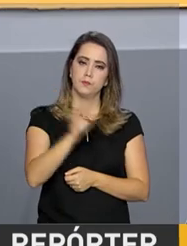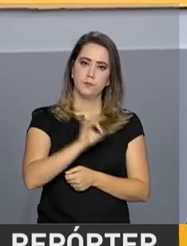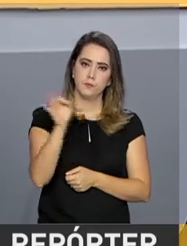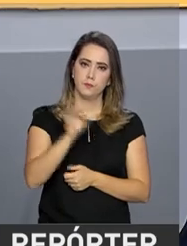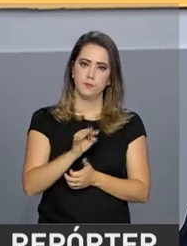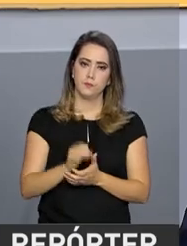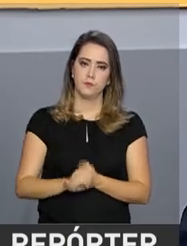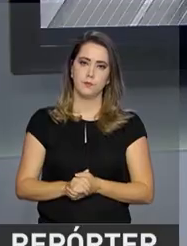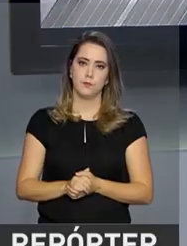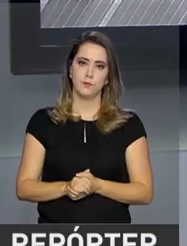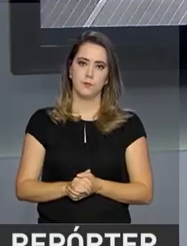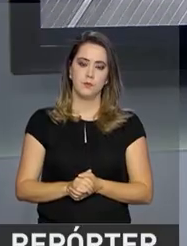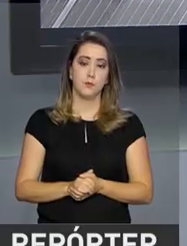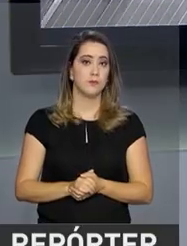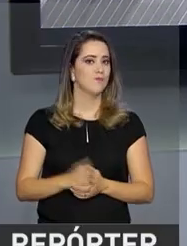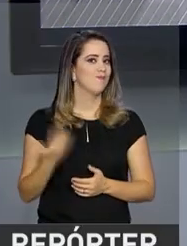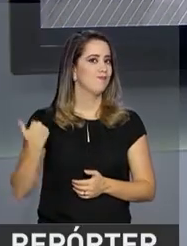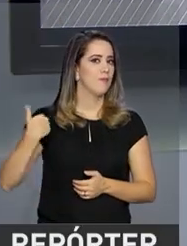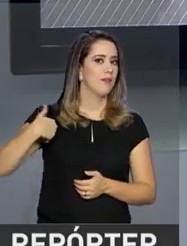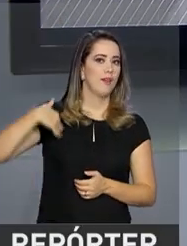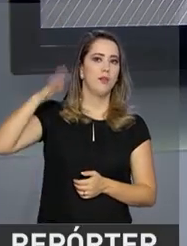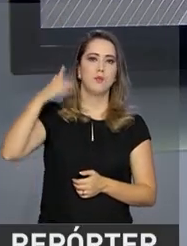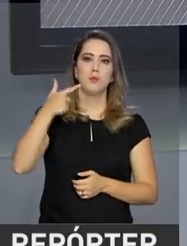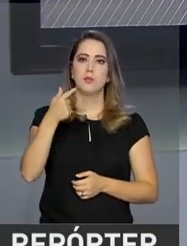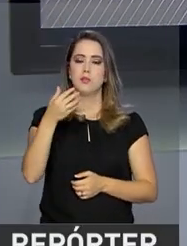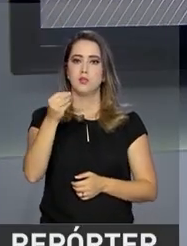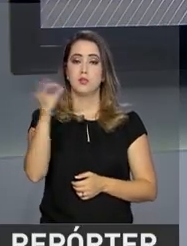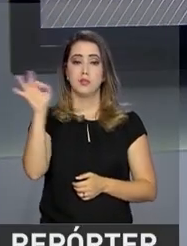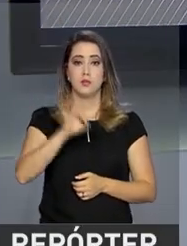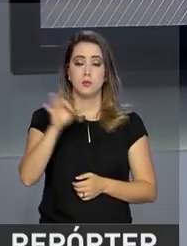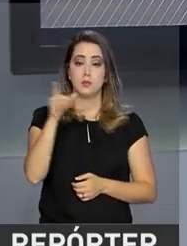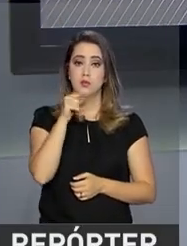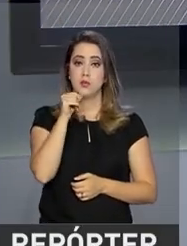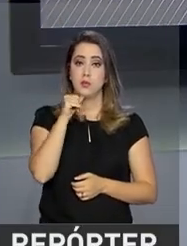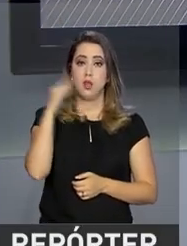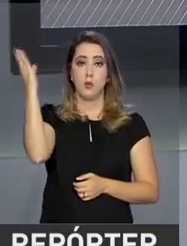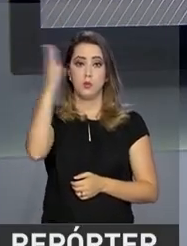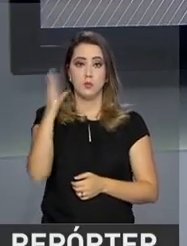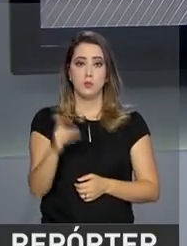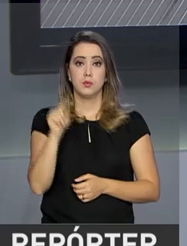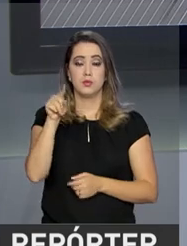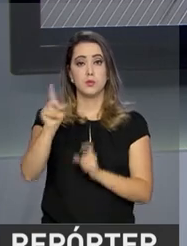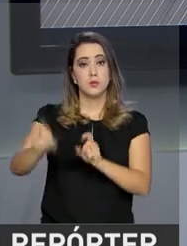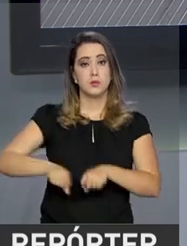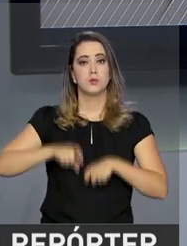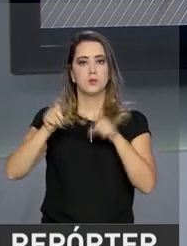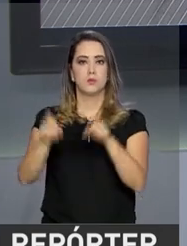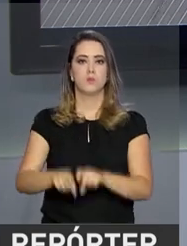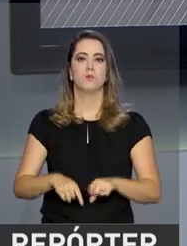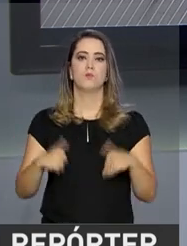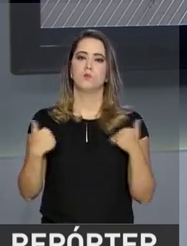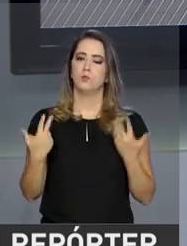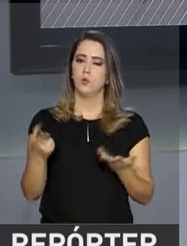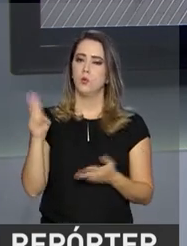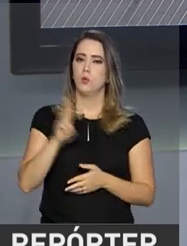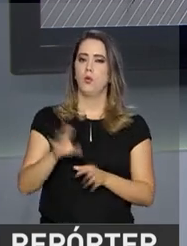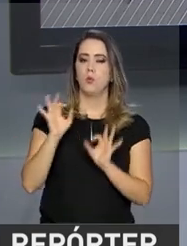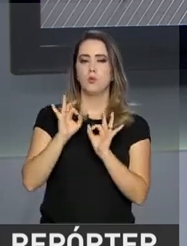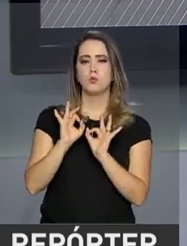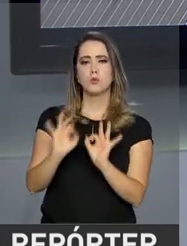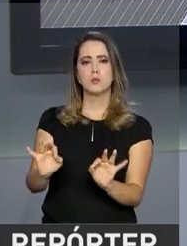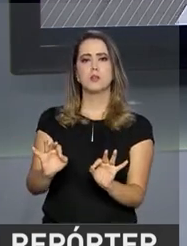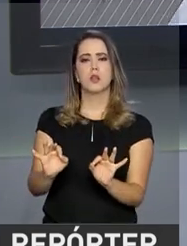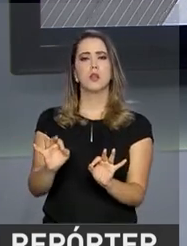cento e mais de 70% da água consumida no brasil vai para a agricultura por isso o uso sustentável